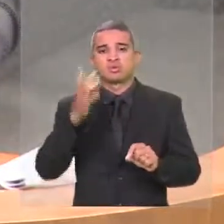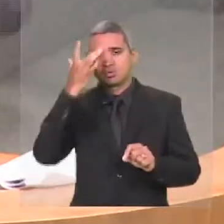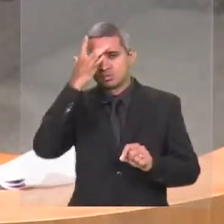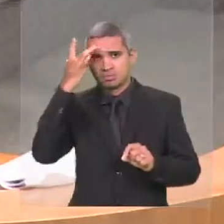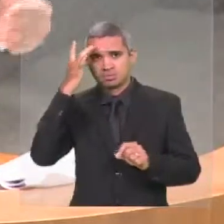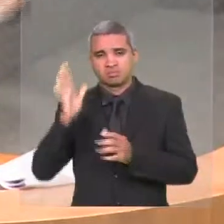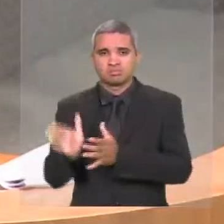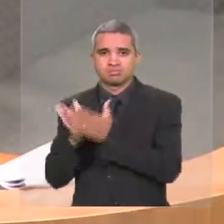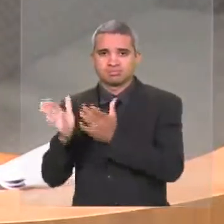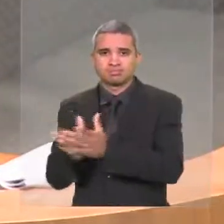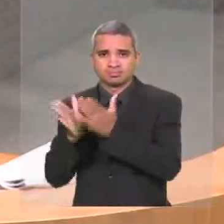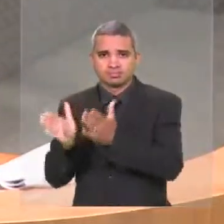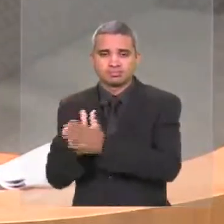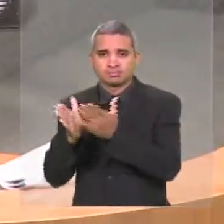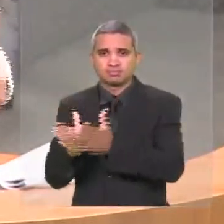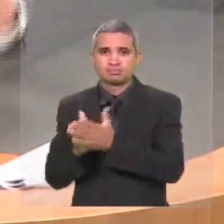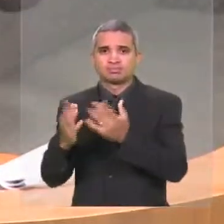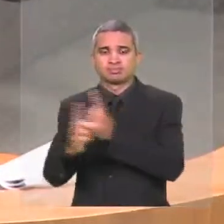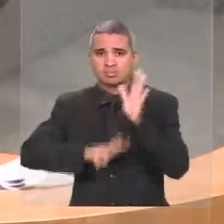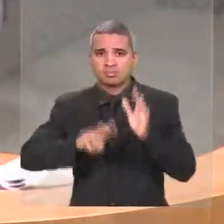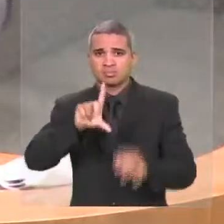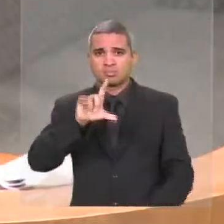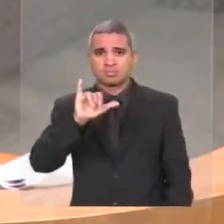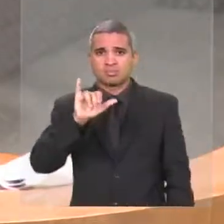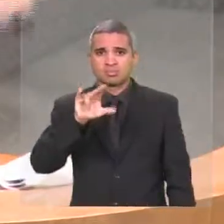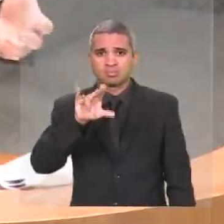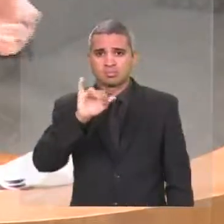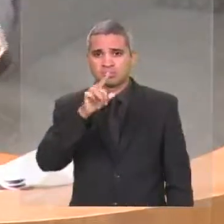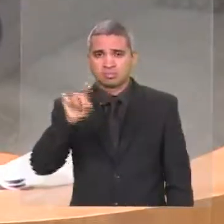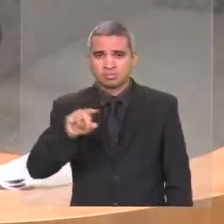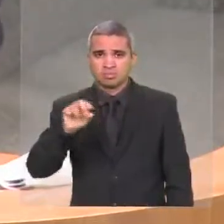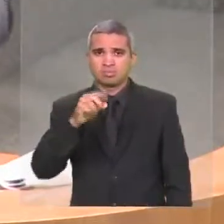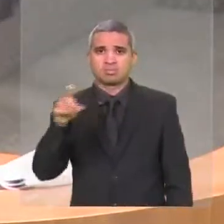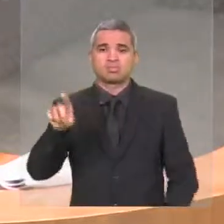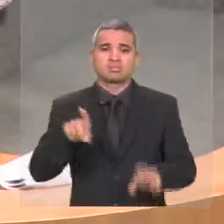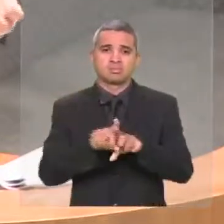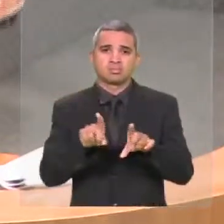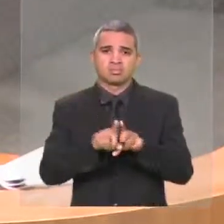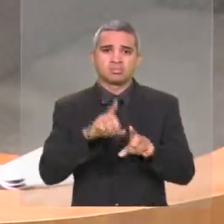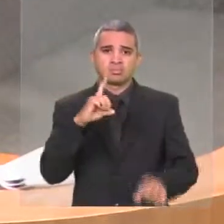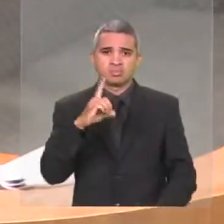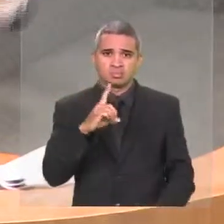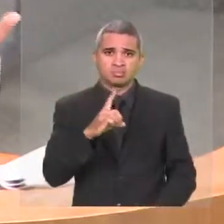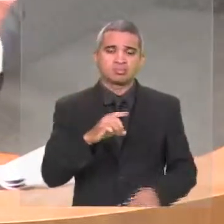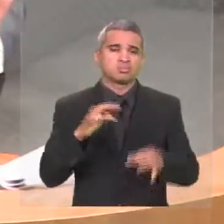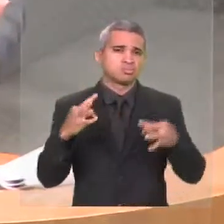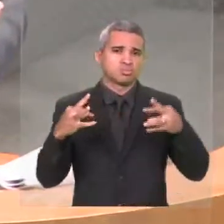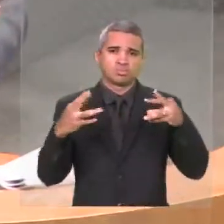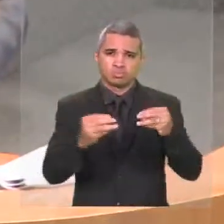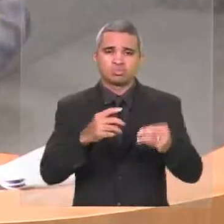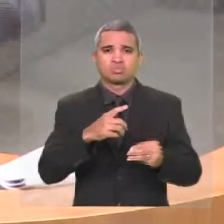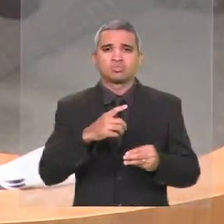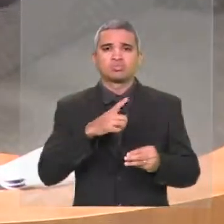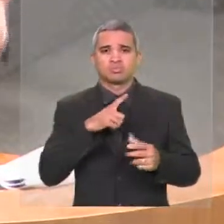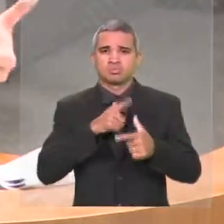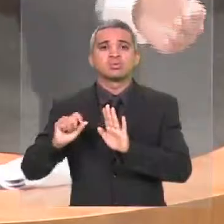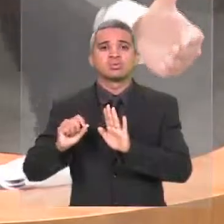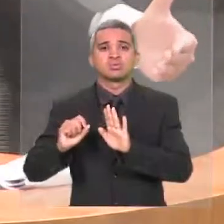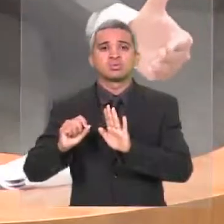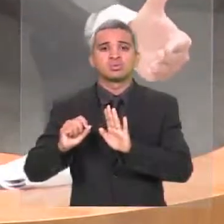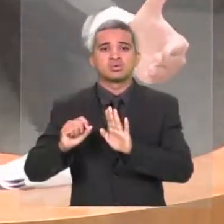esse empréstimo, o governo atual tem conseguido fazer investimentos através de obras que já